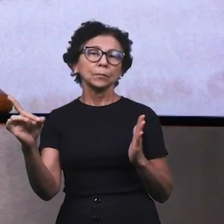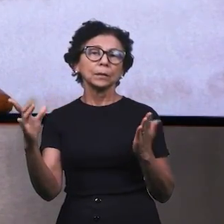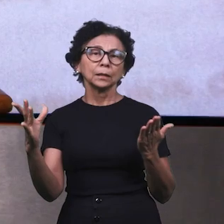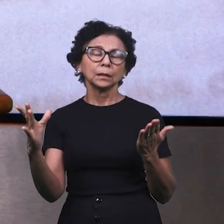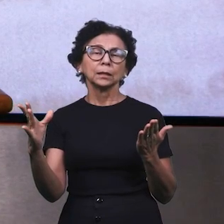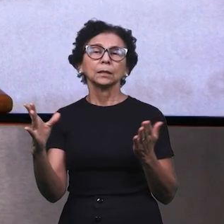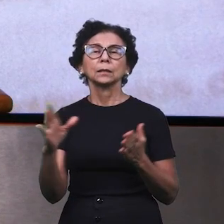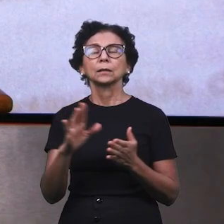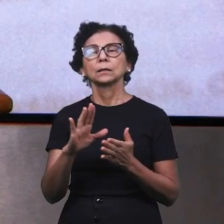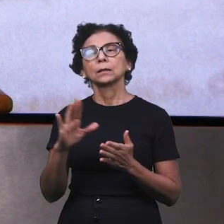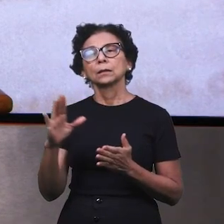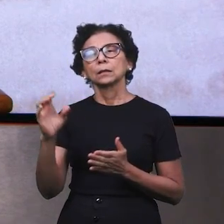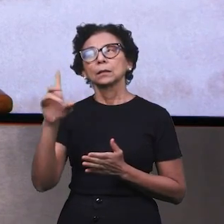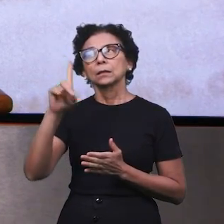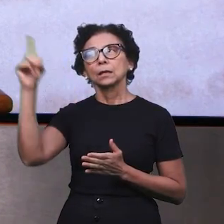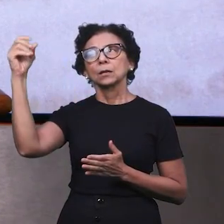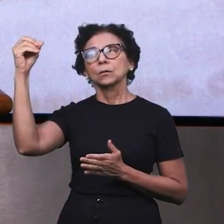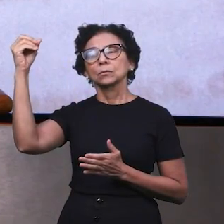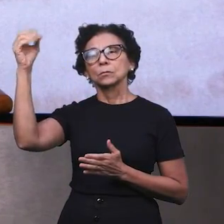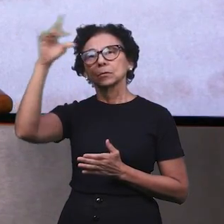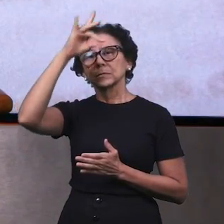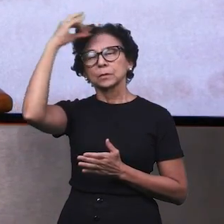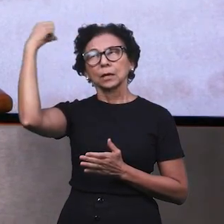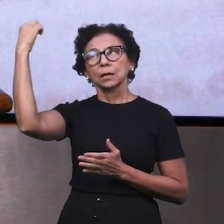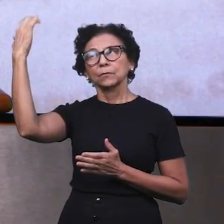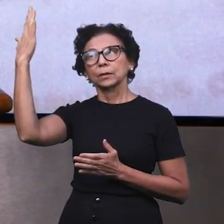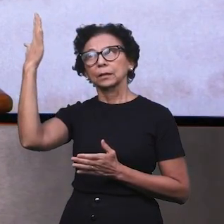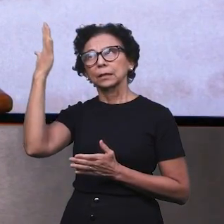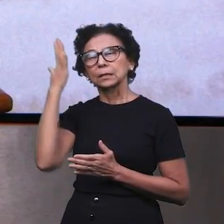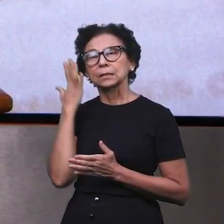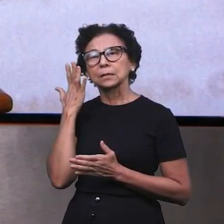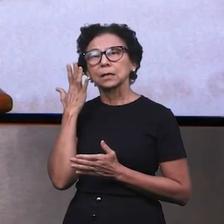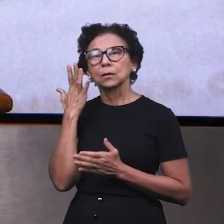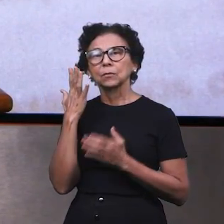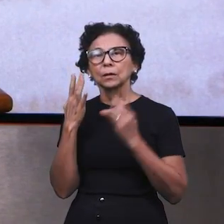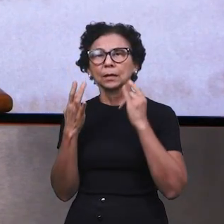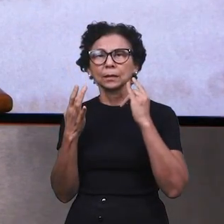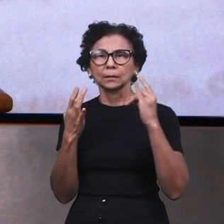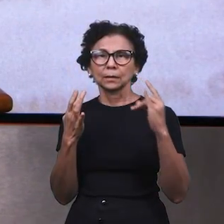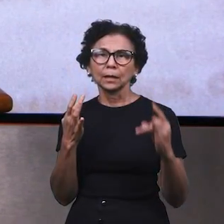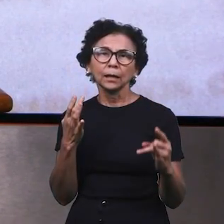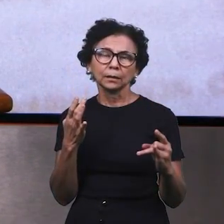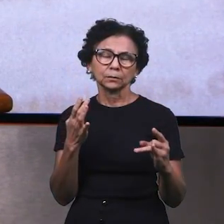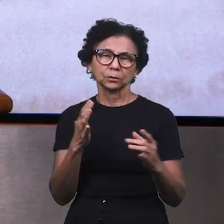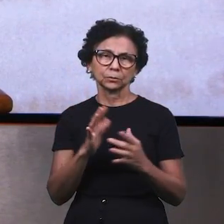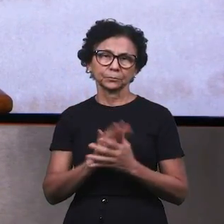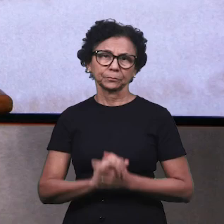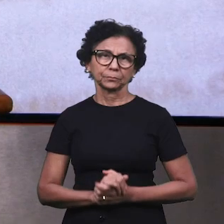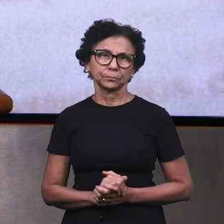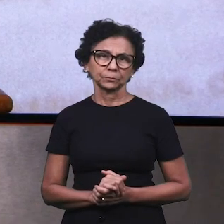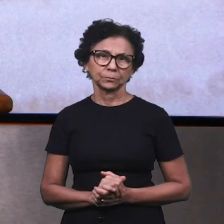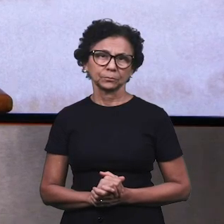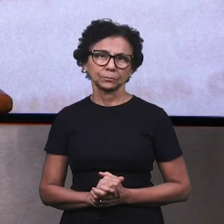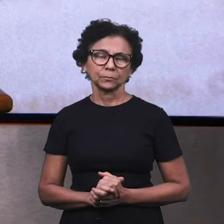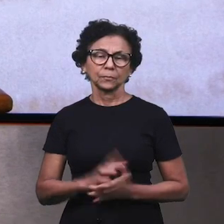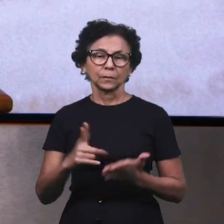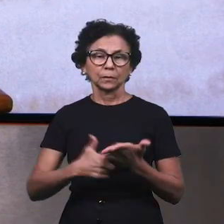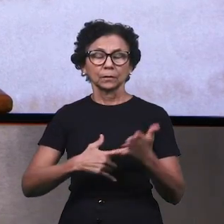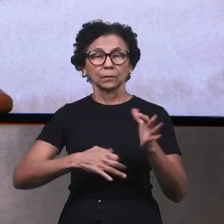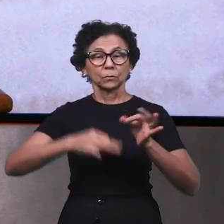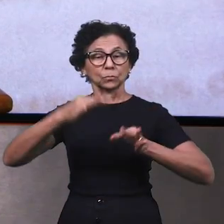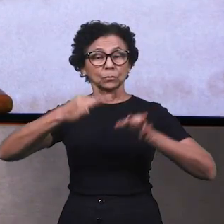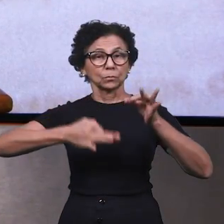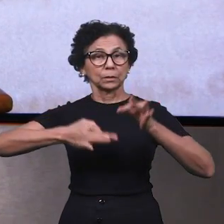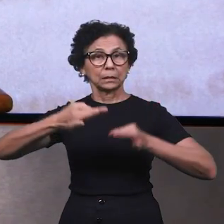revelação divina uma mensagem atraente e inesquecível. O livro de